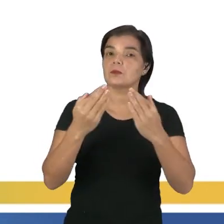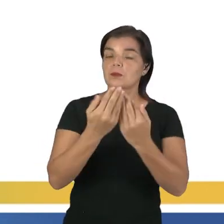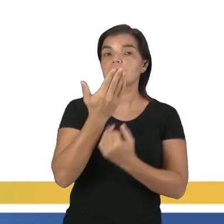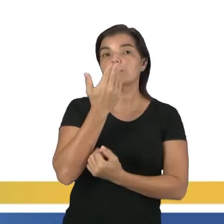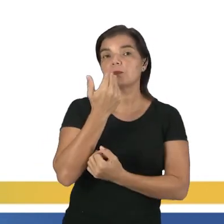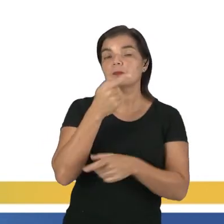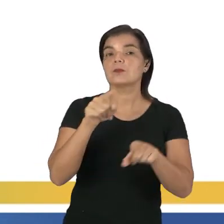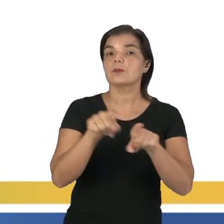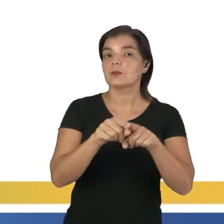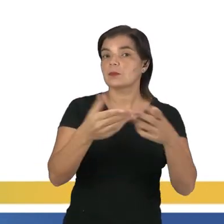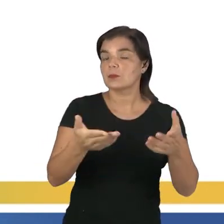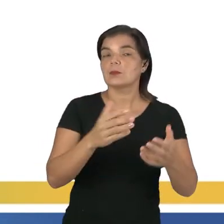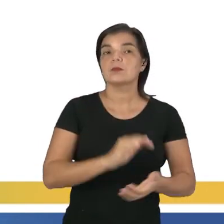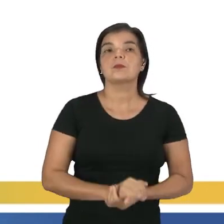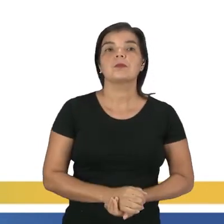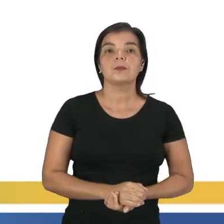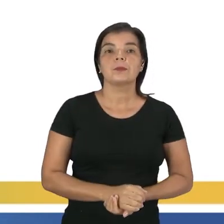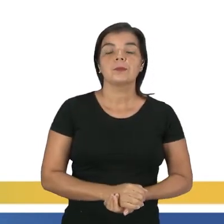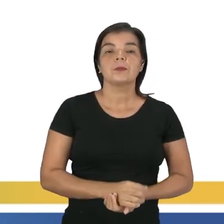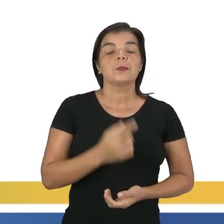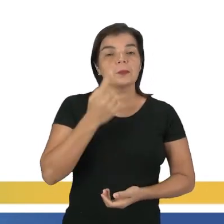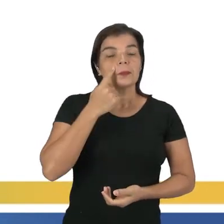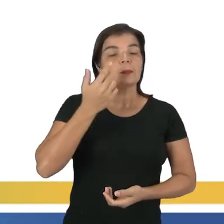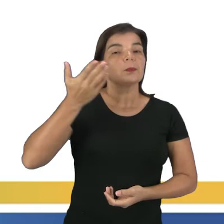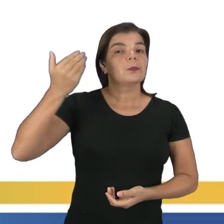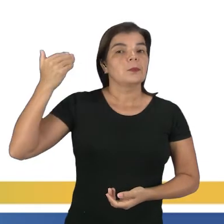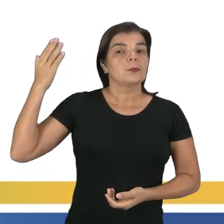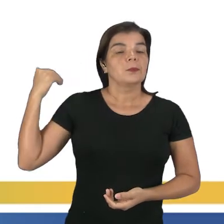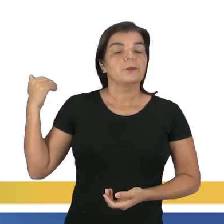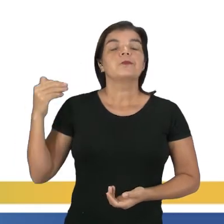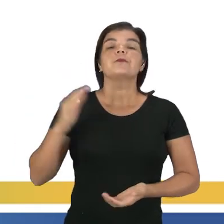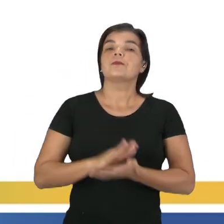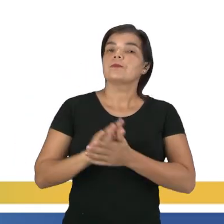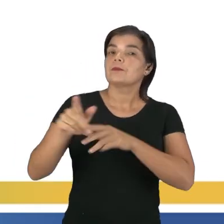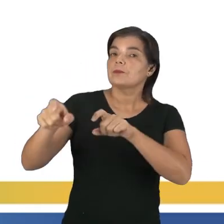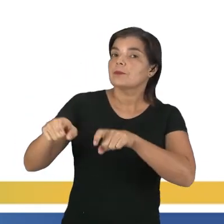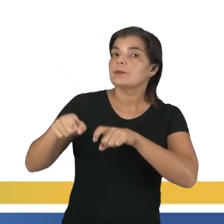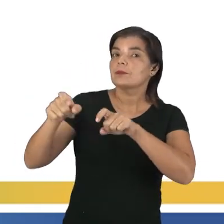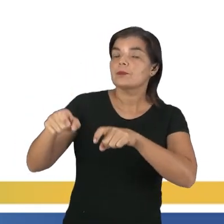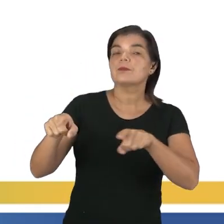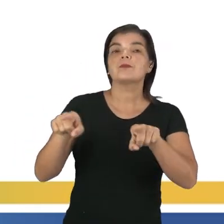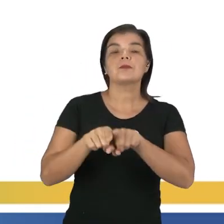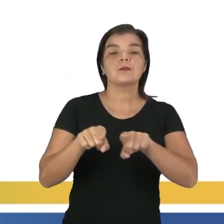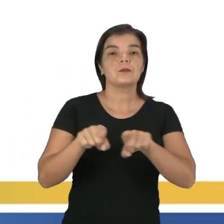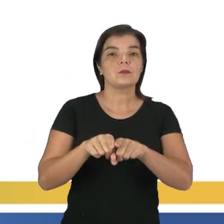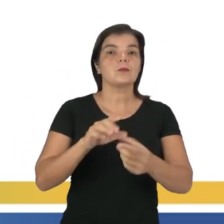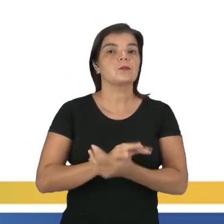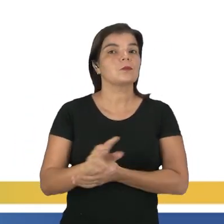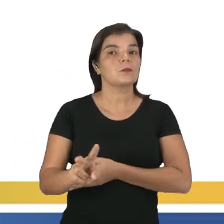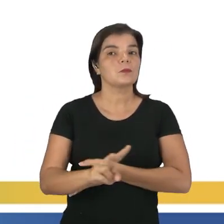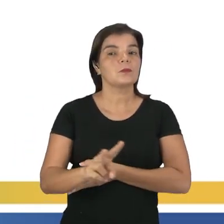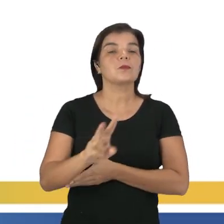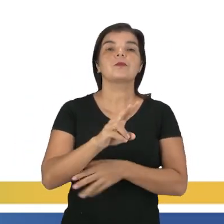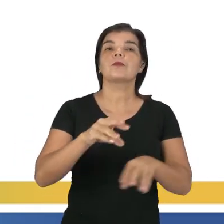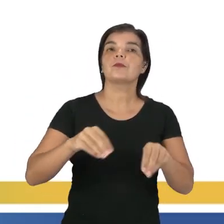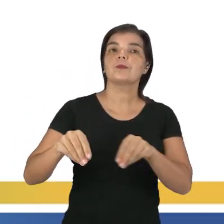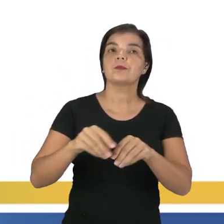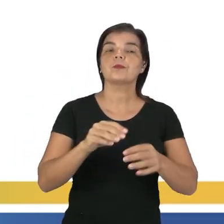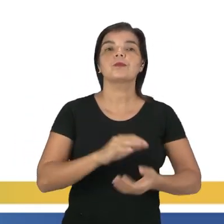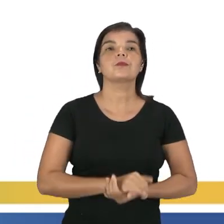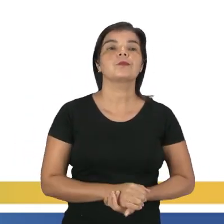família. Então, era essa manifestação mais agrária, da agricultura, da valorização da terra.